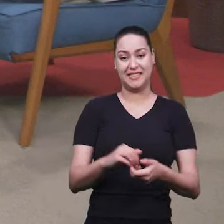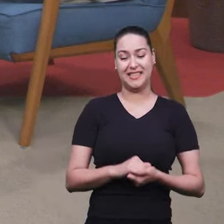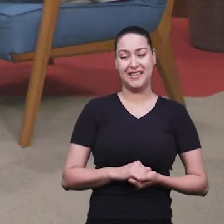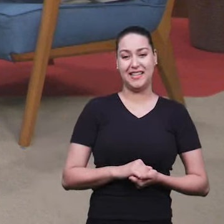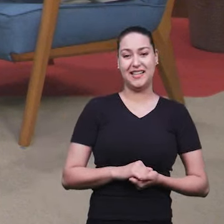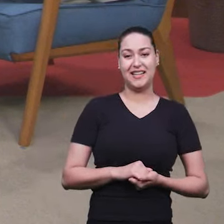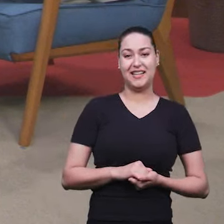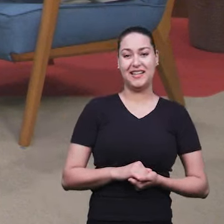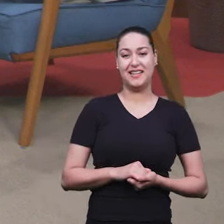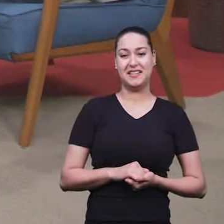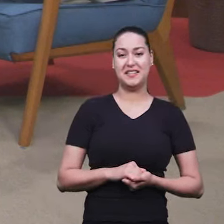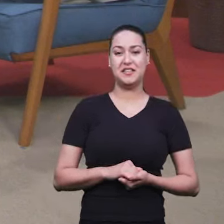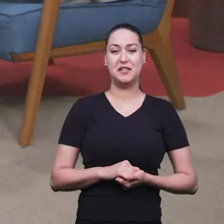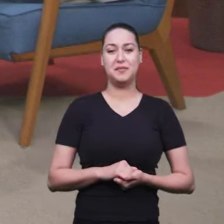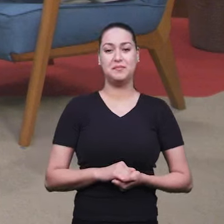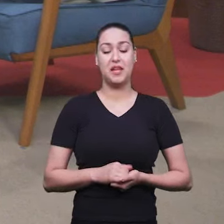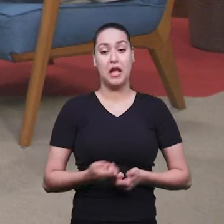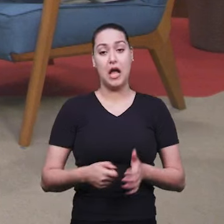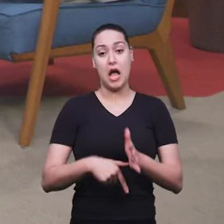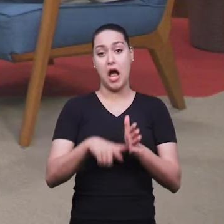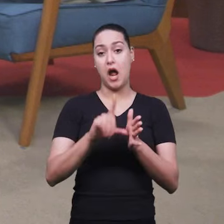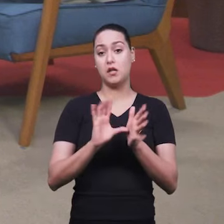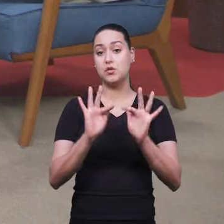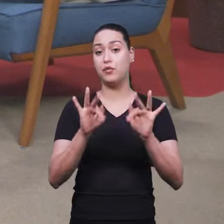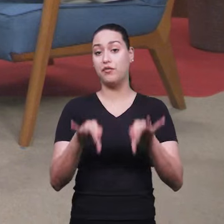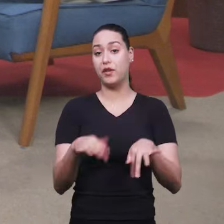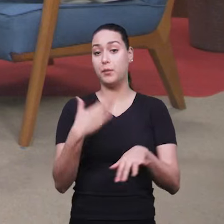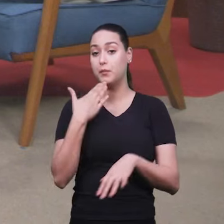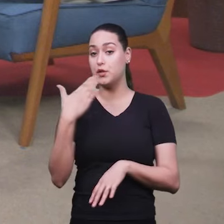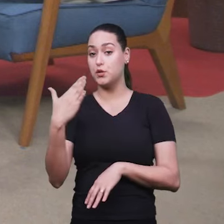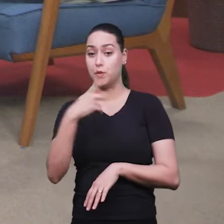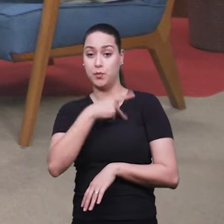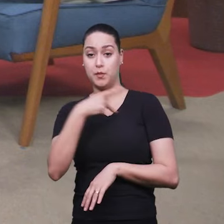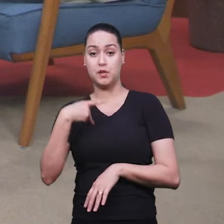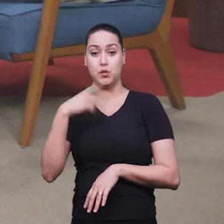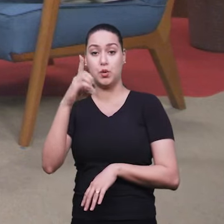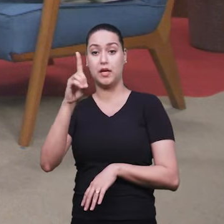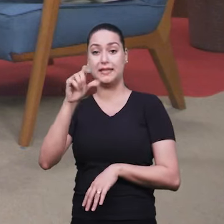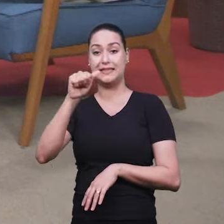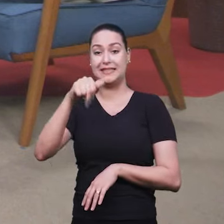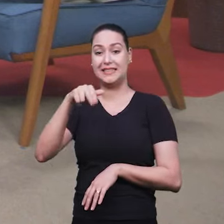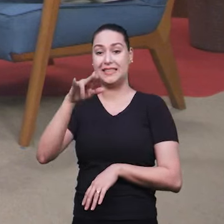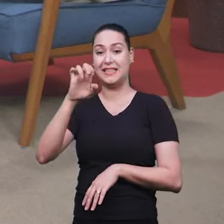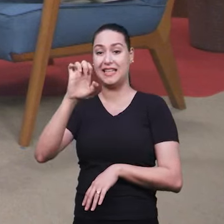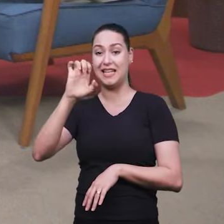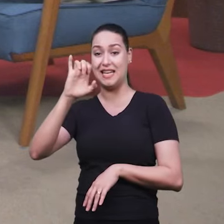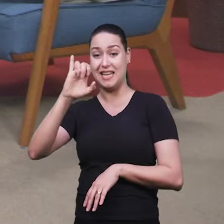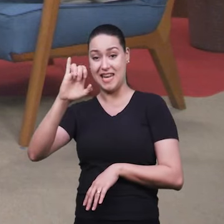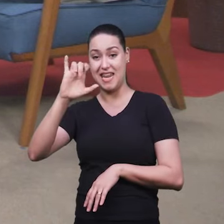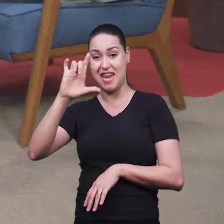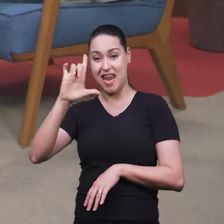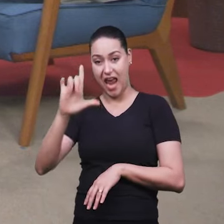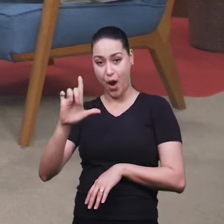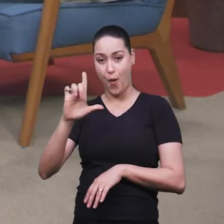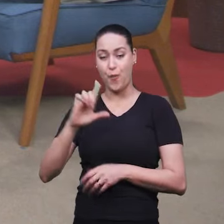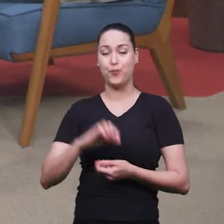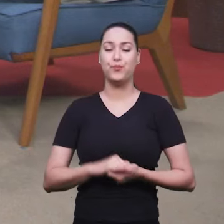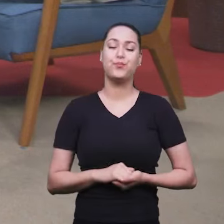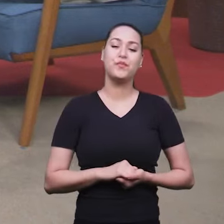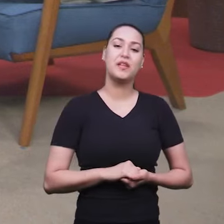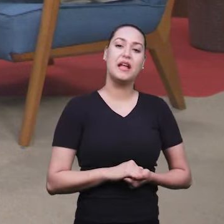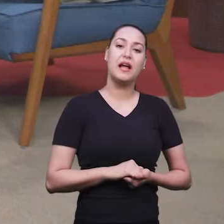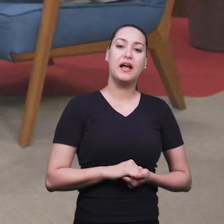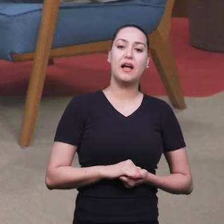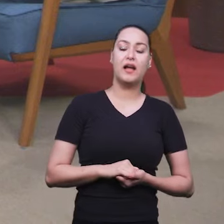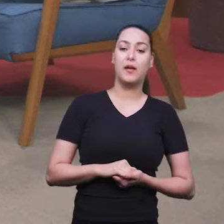edição e antes de terminarmos, então, a gente vai pedir o pastor Daniel para trazer para os nossos irmãos que estão